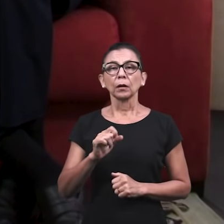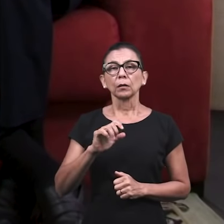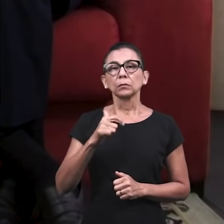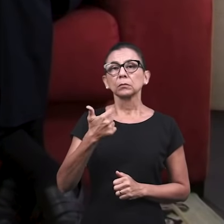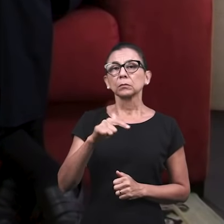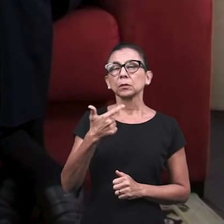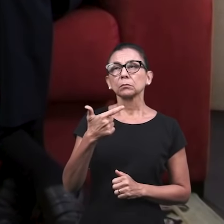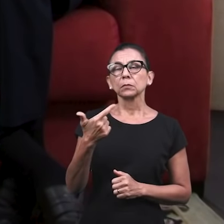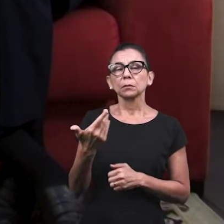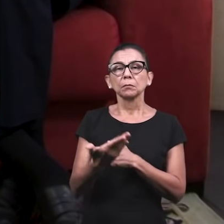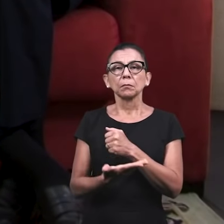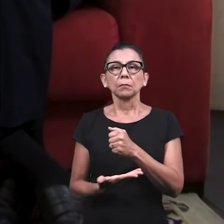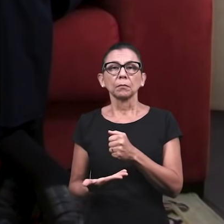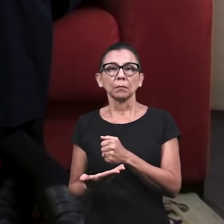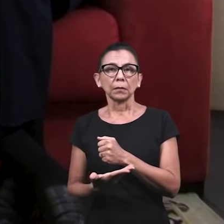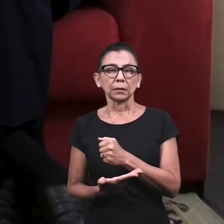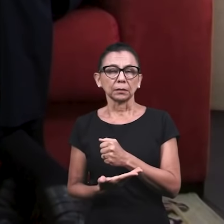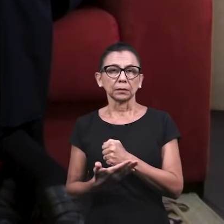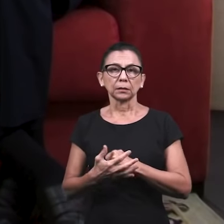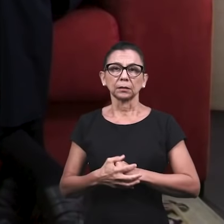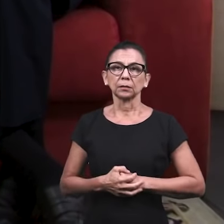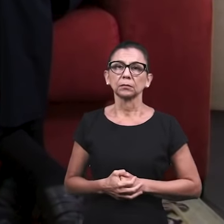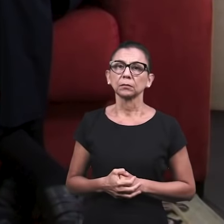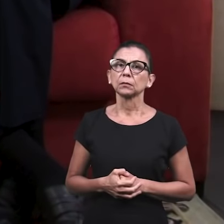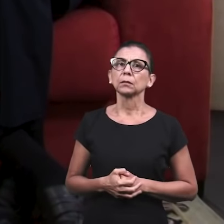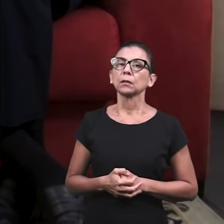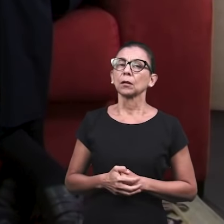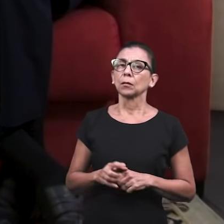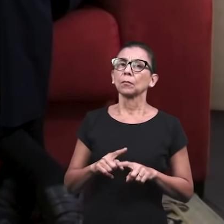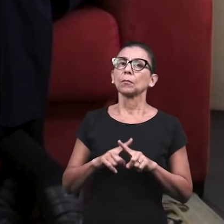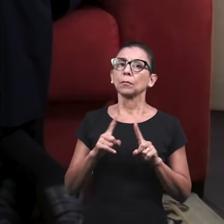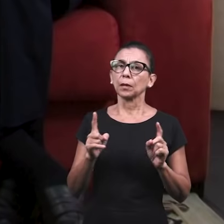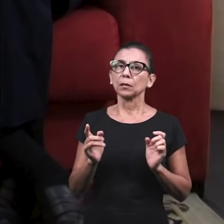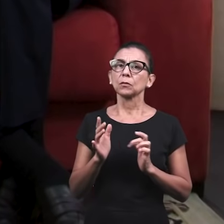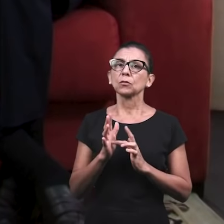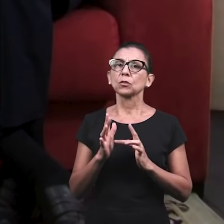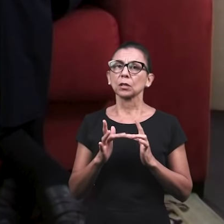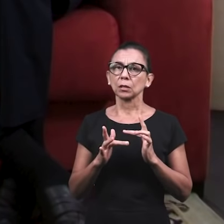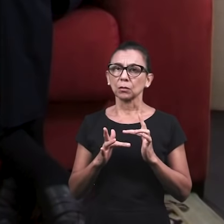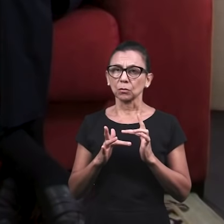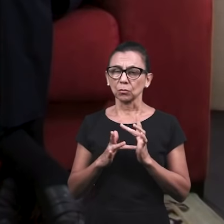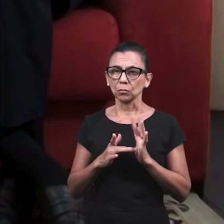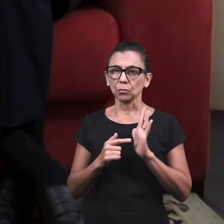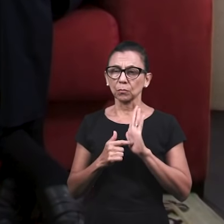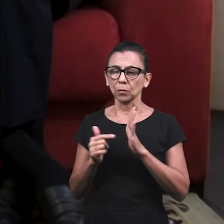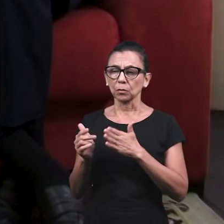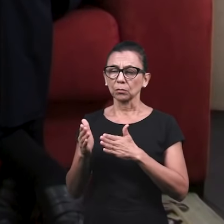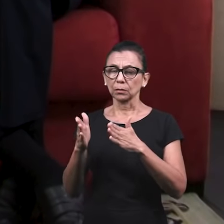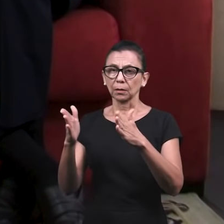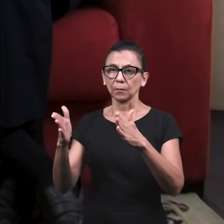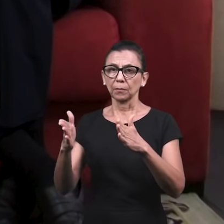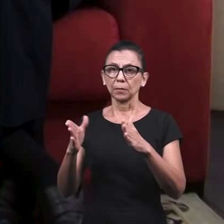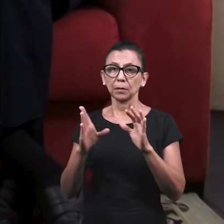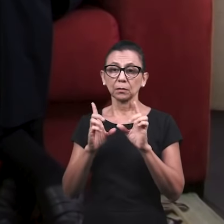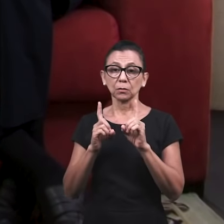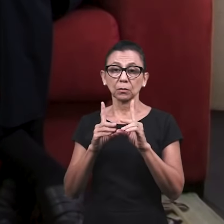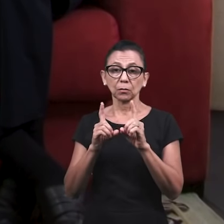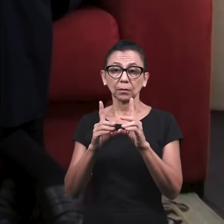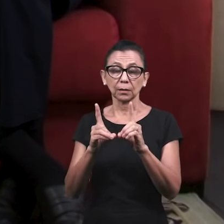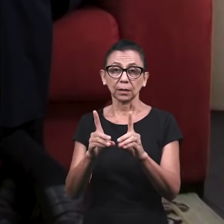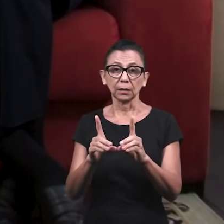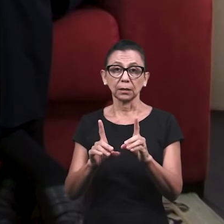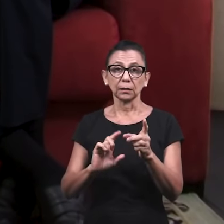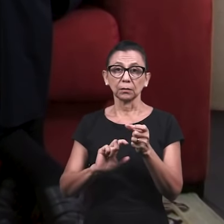tudo que nós vivemos. Nos aponta o caminho, por ele passam todas as doutrinas que nós vivemos, é